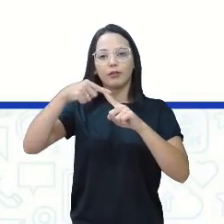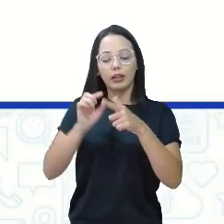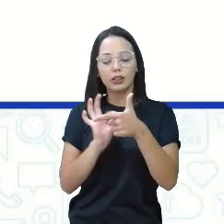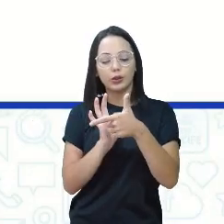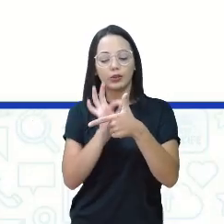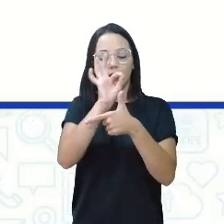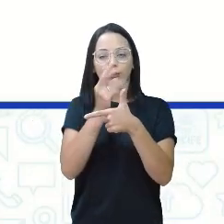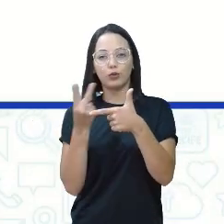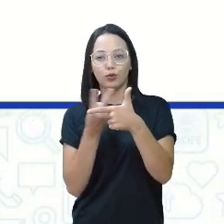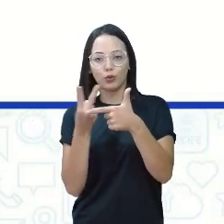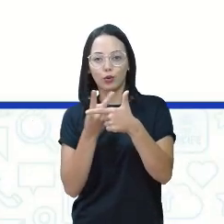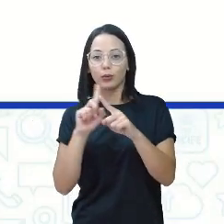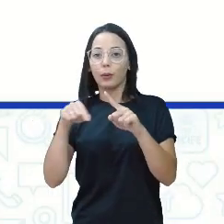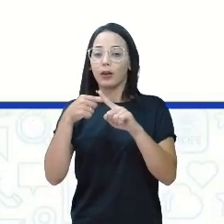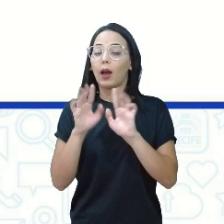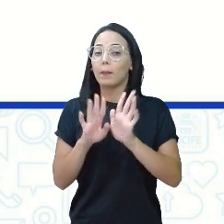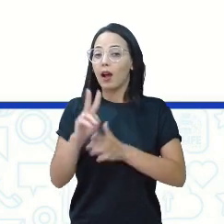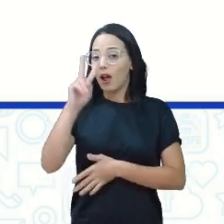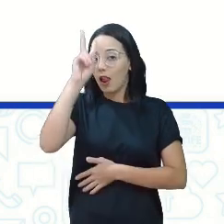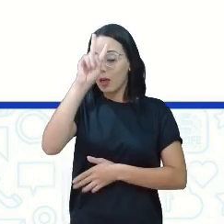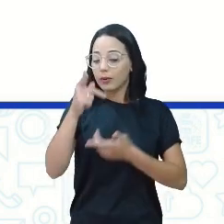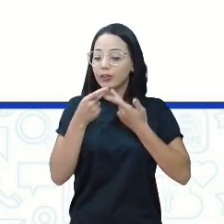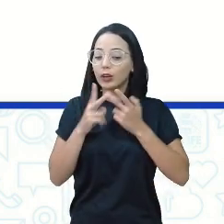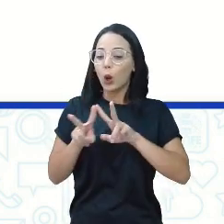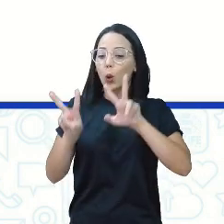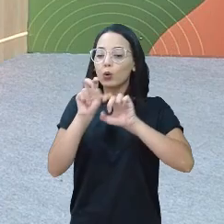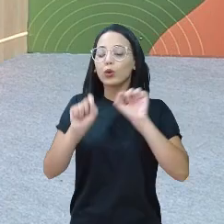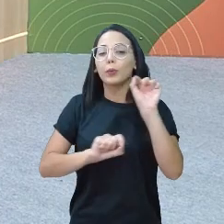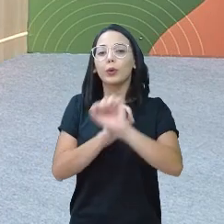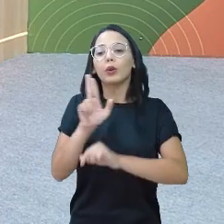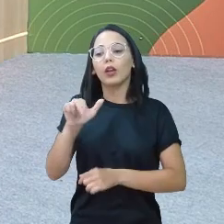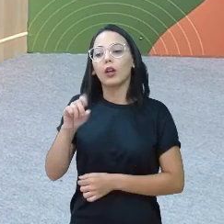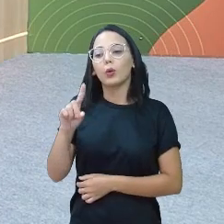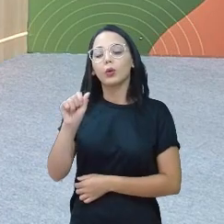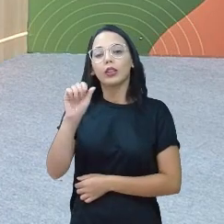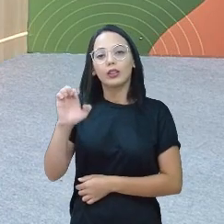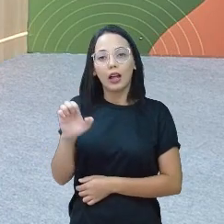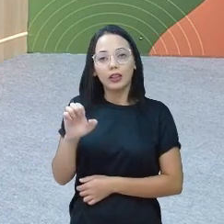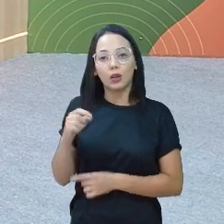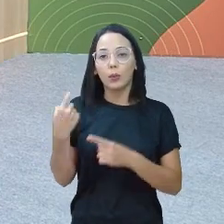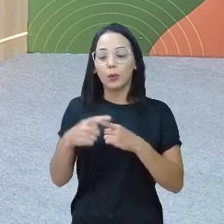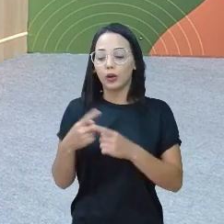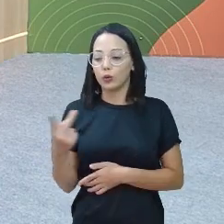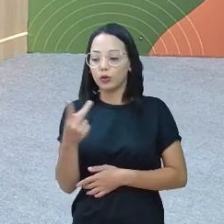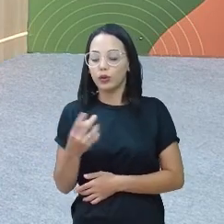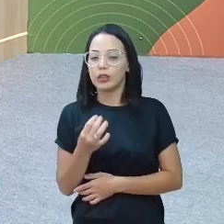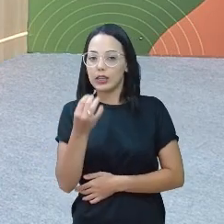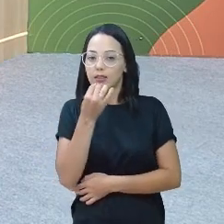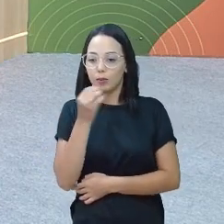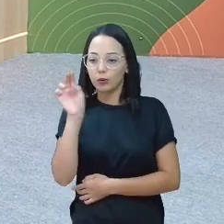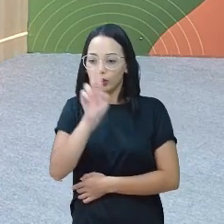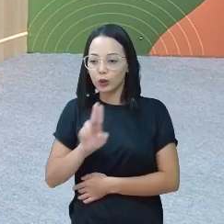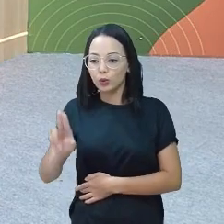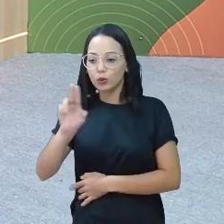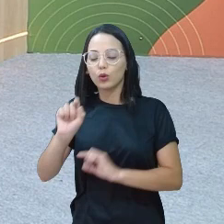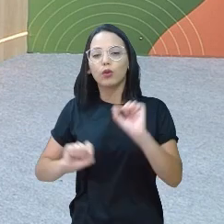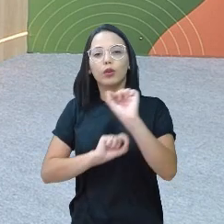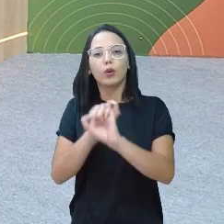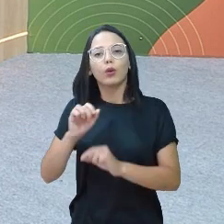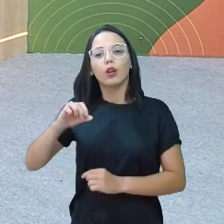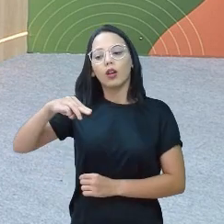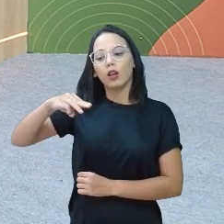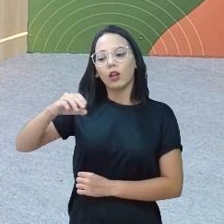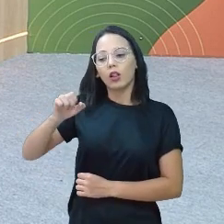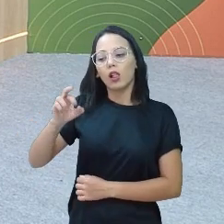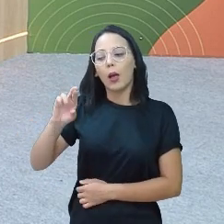e multiplicar. Lembra que a gente falou sobre a unidade de medida. Os dois exemplos que a gente utilizou foi com metro,